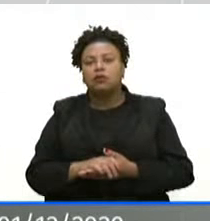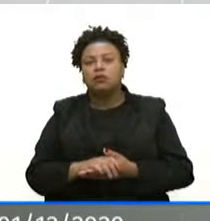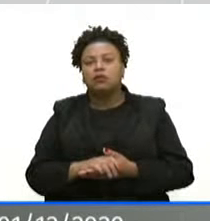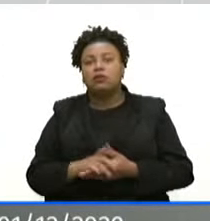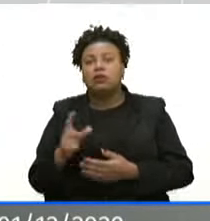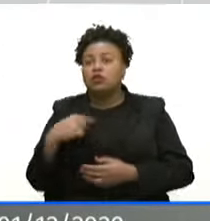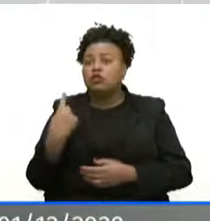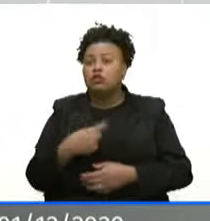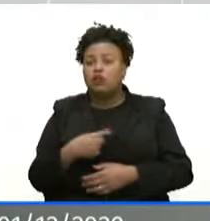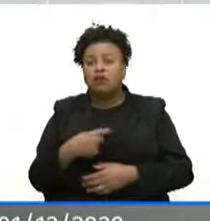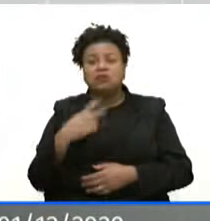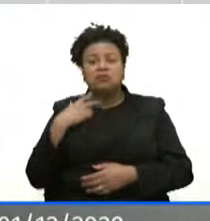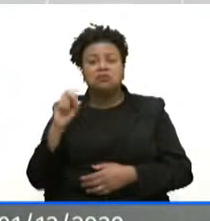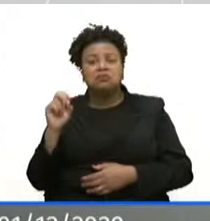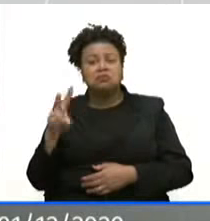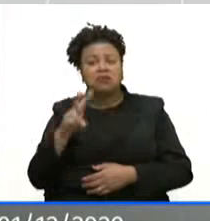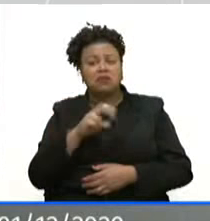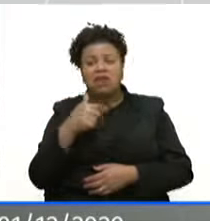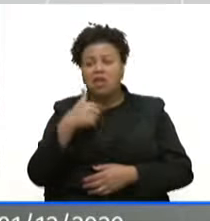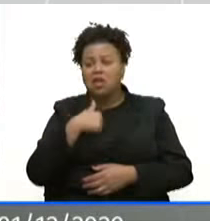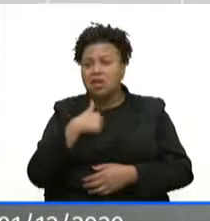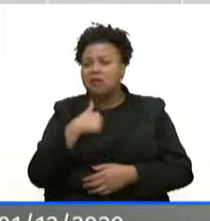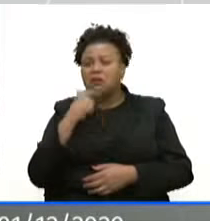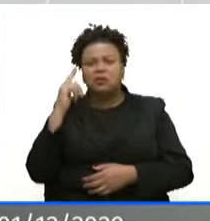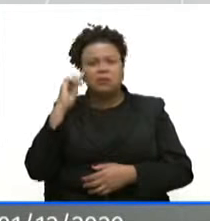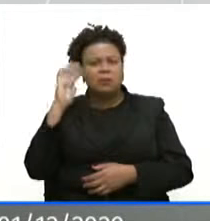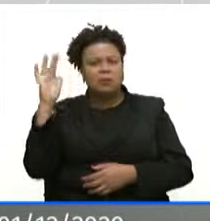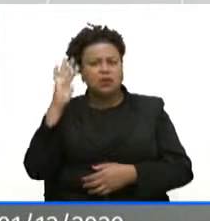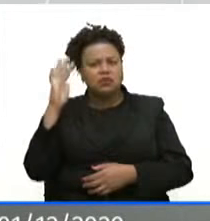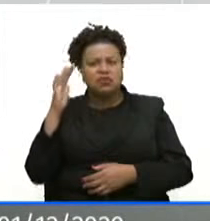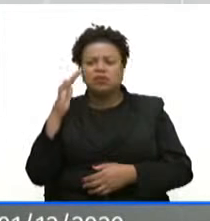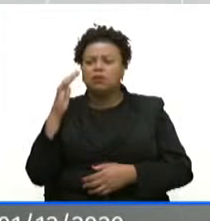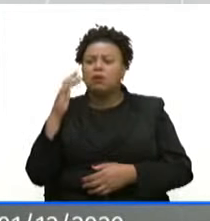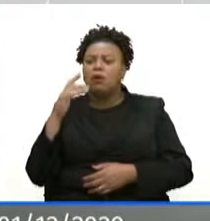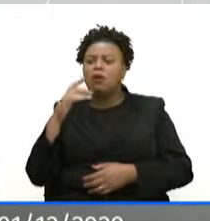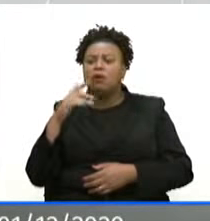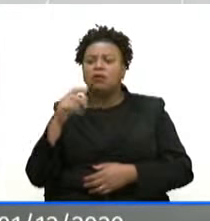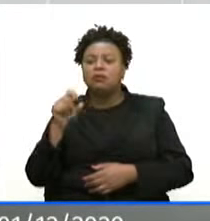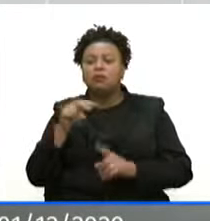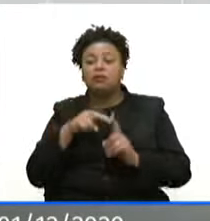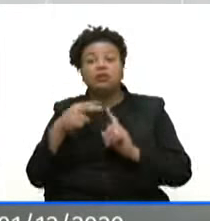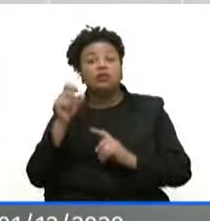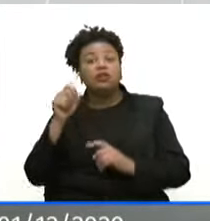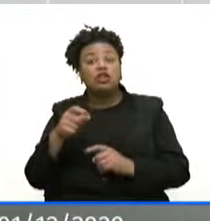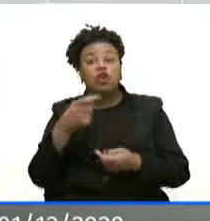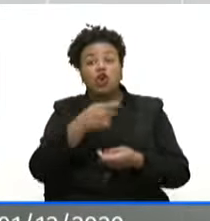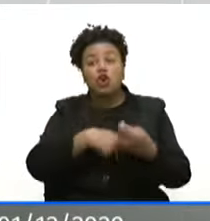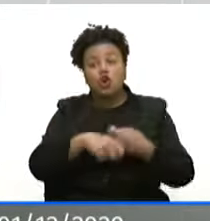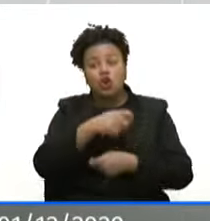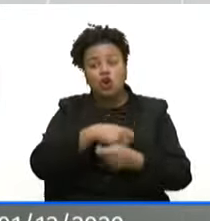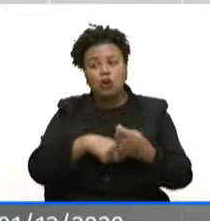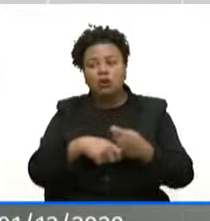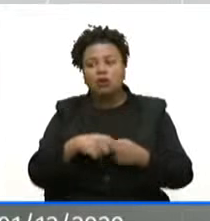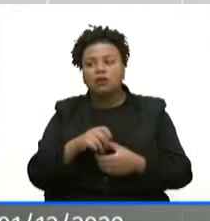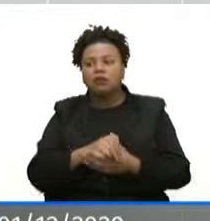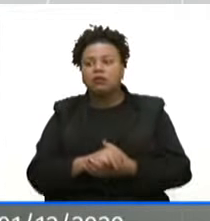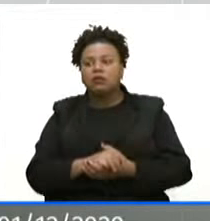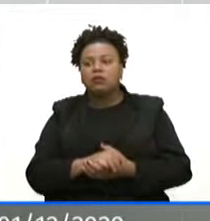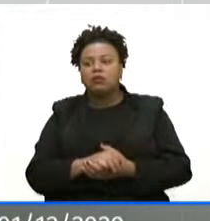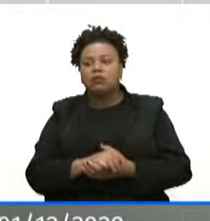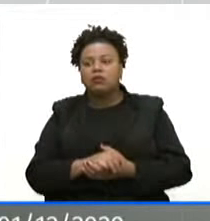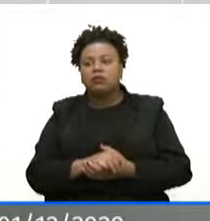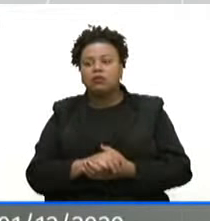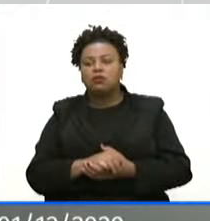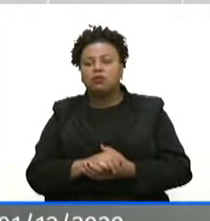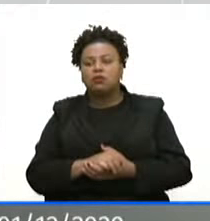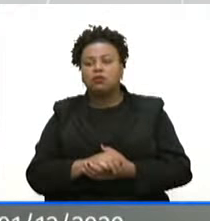E a gente não está vendo, e eu pelo menos não imagino, ou qualquer perspectiva, de que o comércio, não só os supermercados,